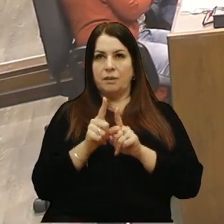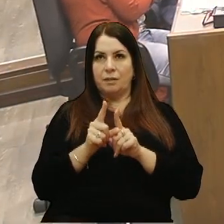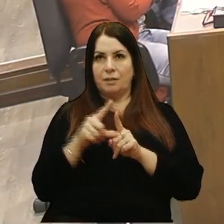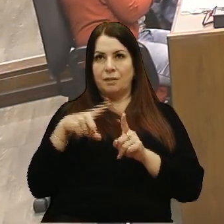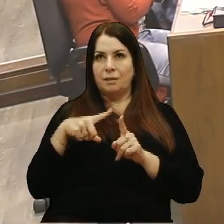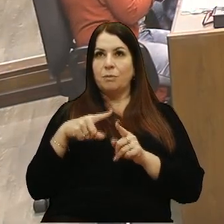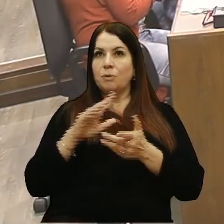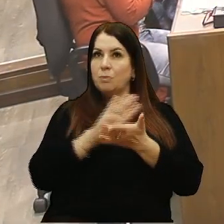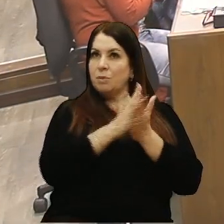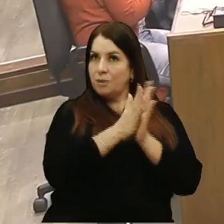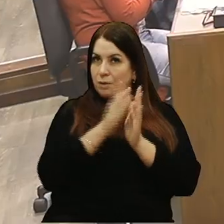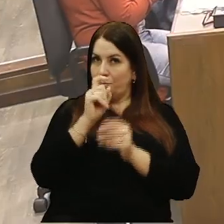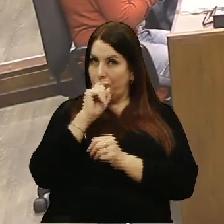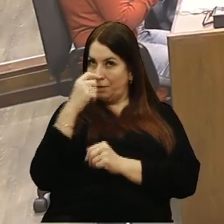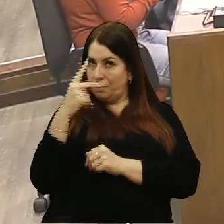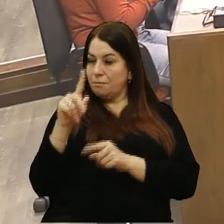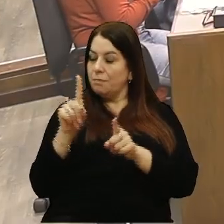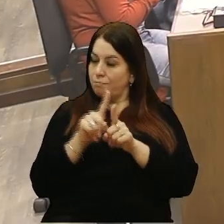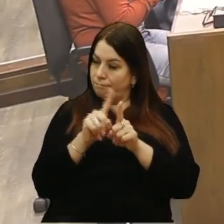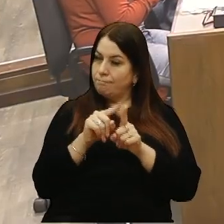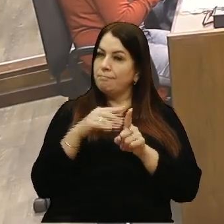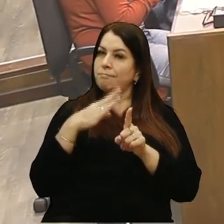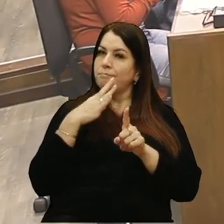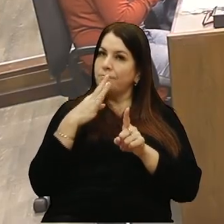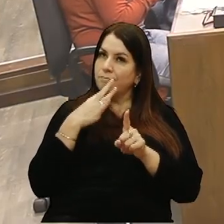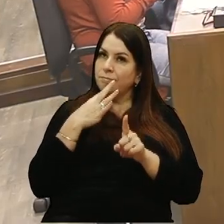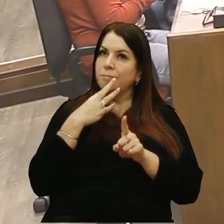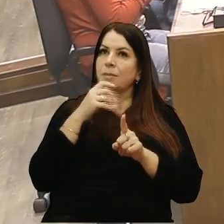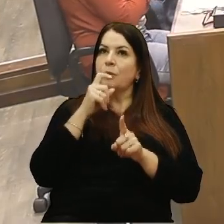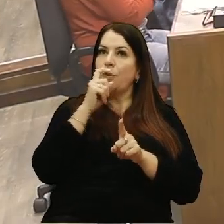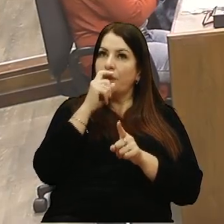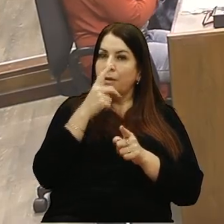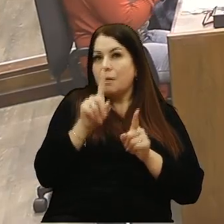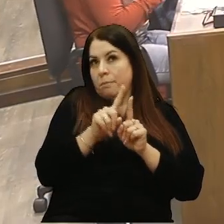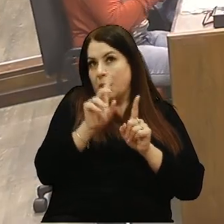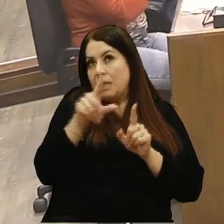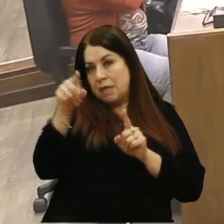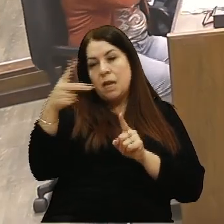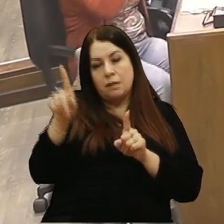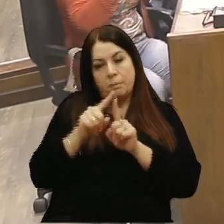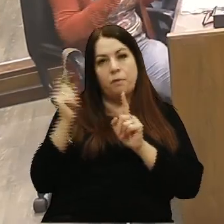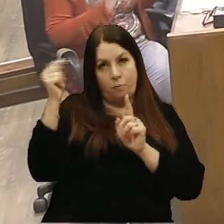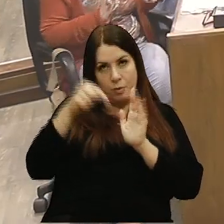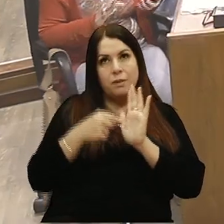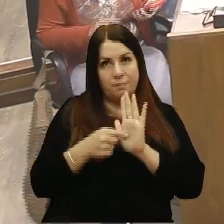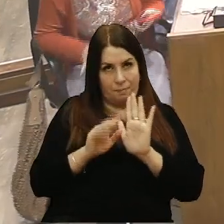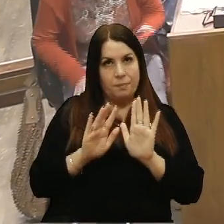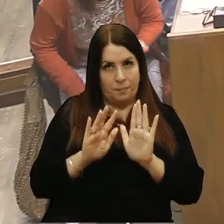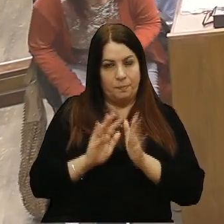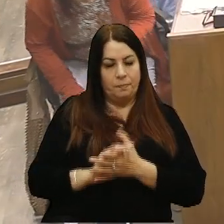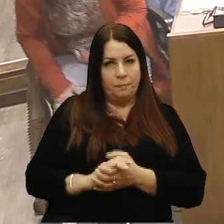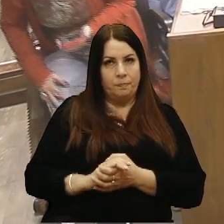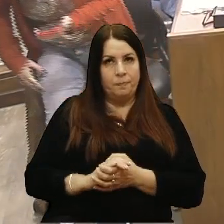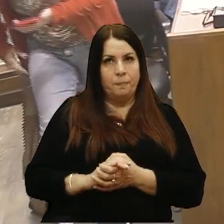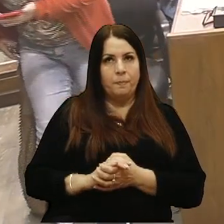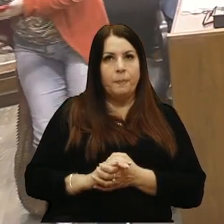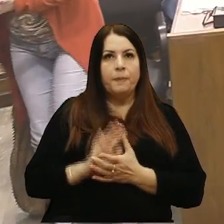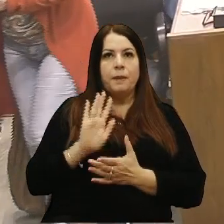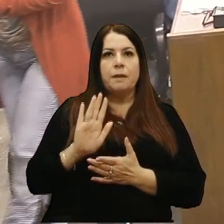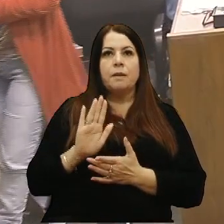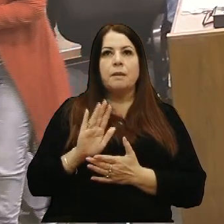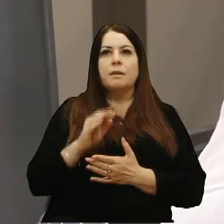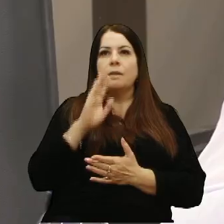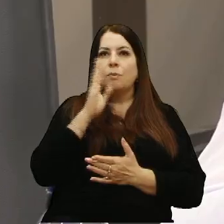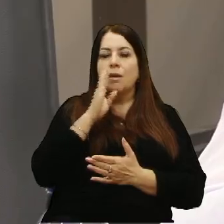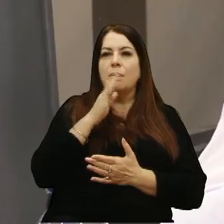os assassinatos do pai dele. E também que ficou conhecido por um assassinato bem... Também, dele também eu vou trazer. Tá. Indo aqui, sendo